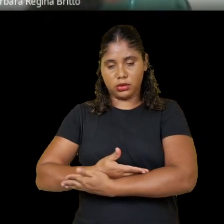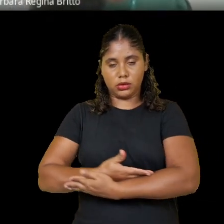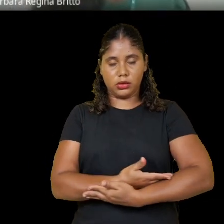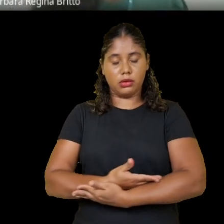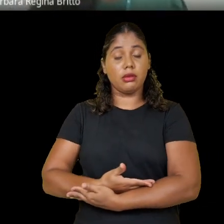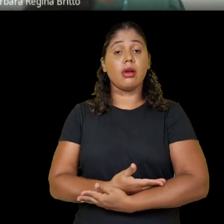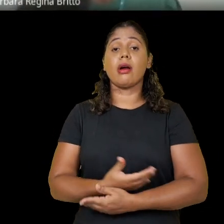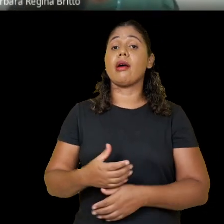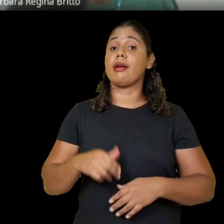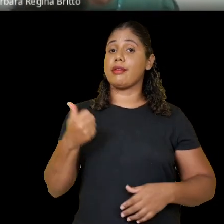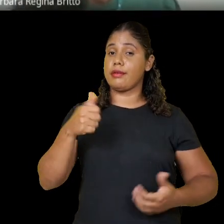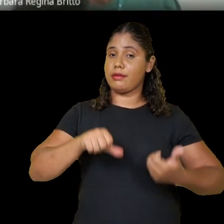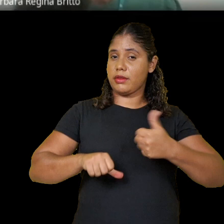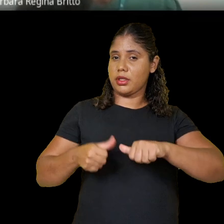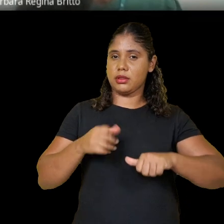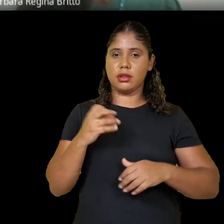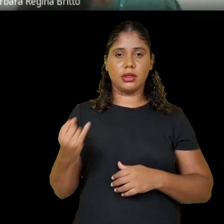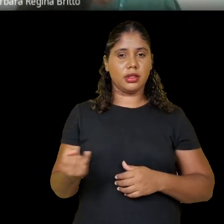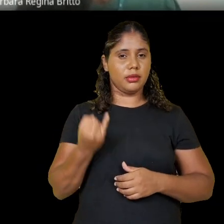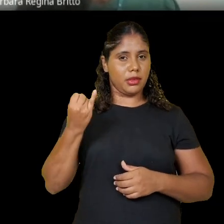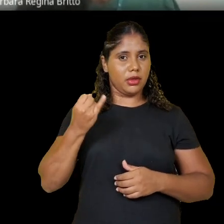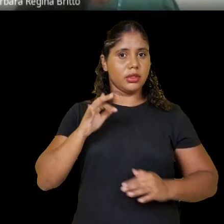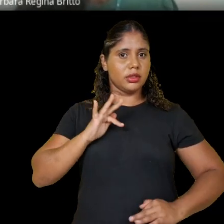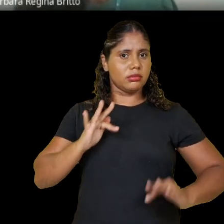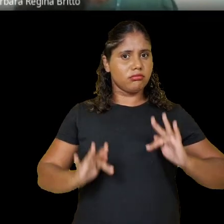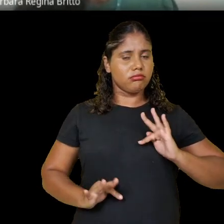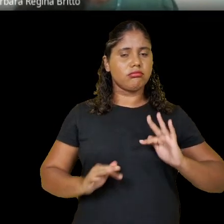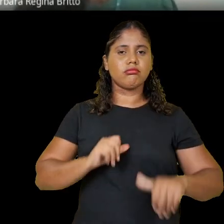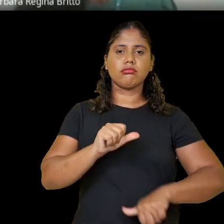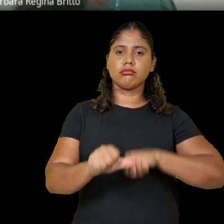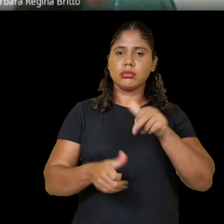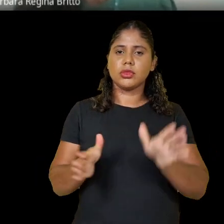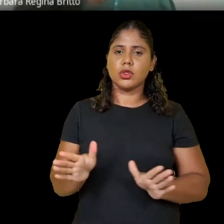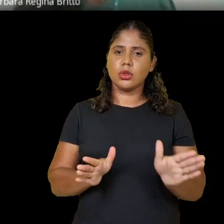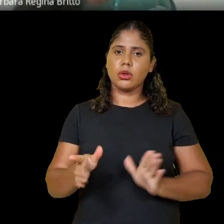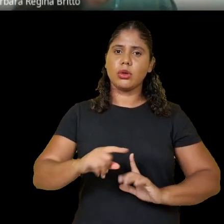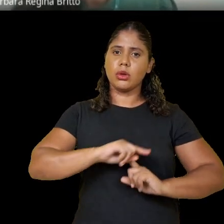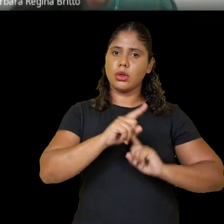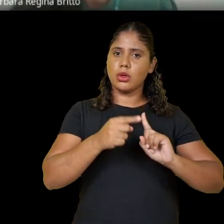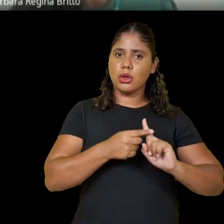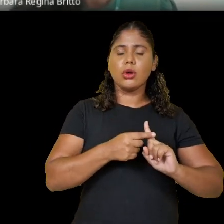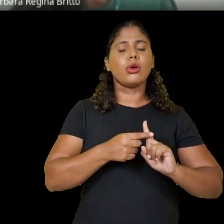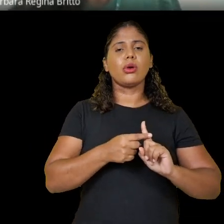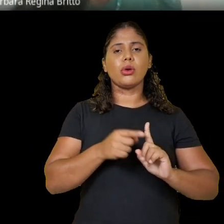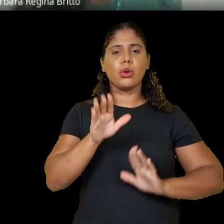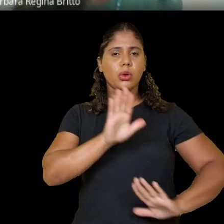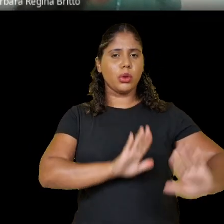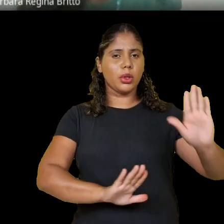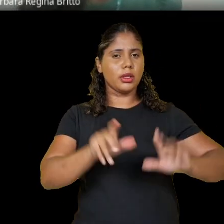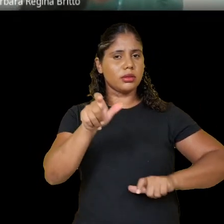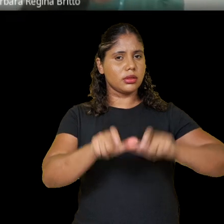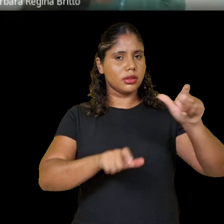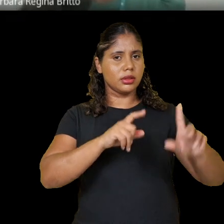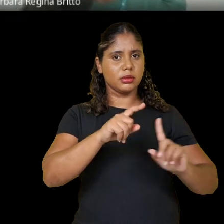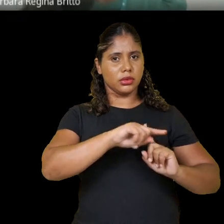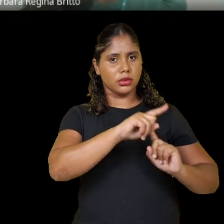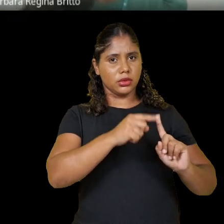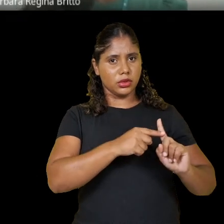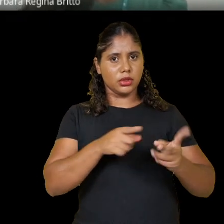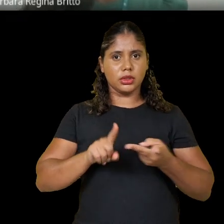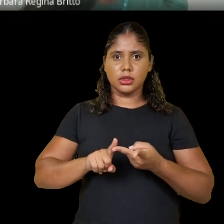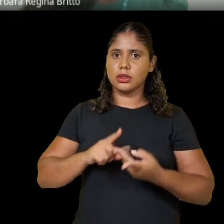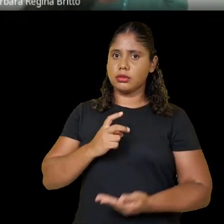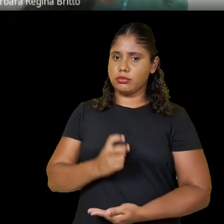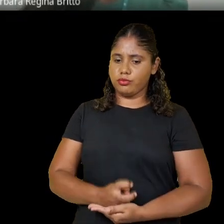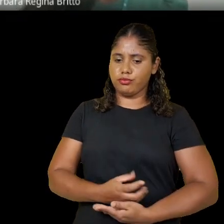Avaliar a importância das alterações fisiológicas gestacionais no cuidado das pessoas gestantes e do